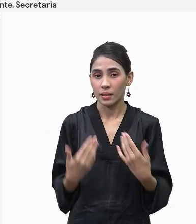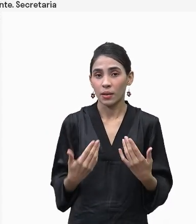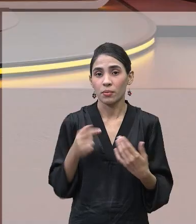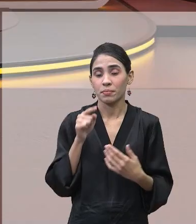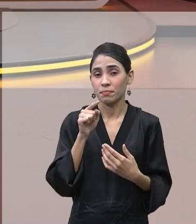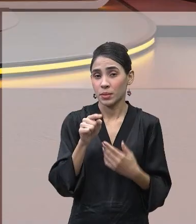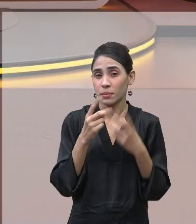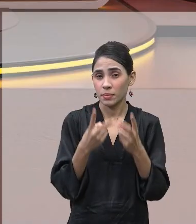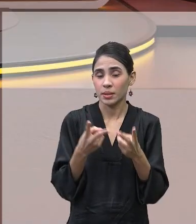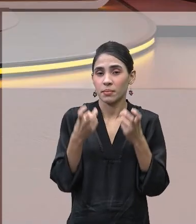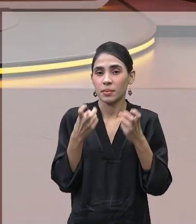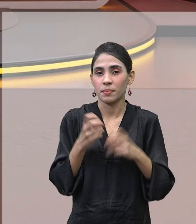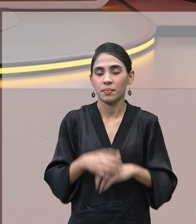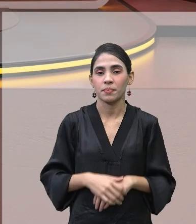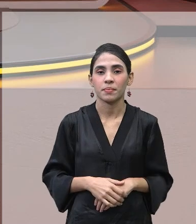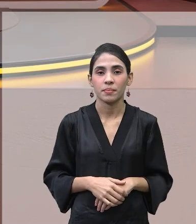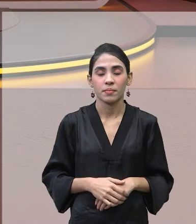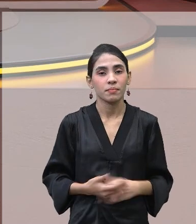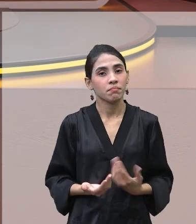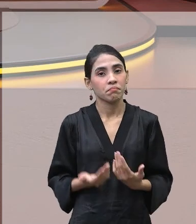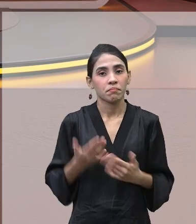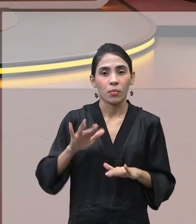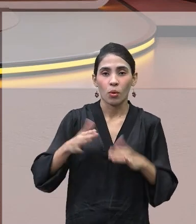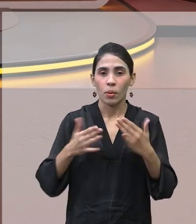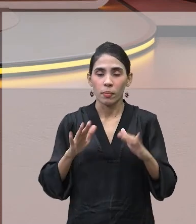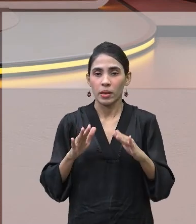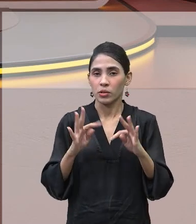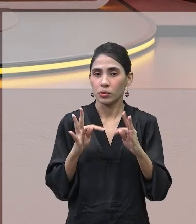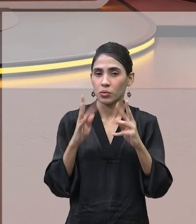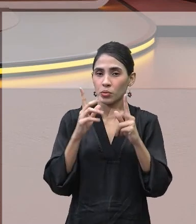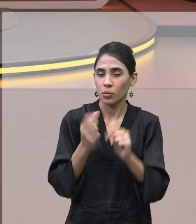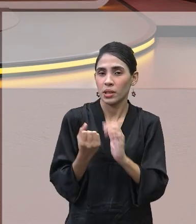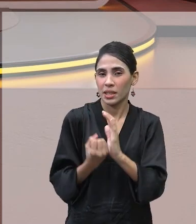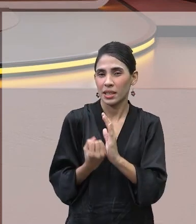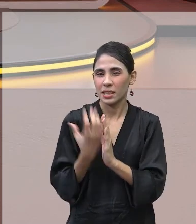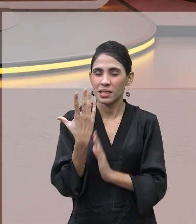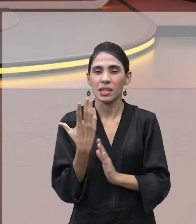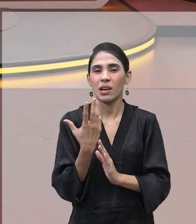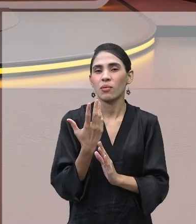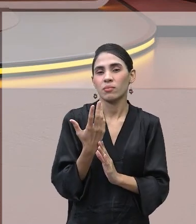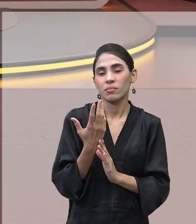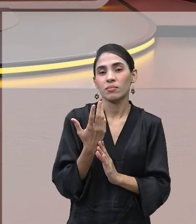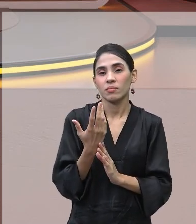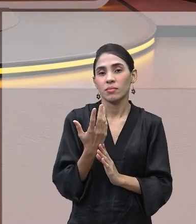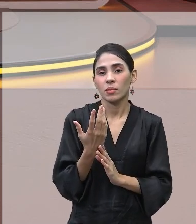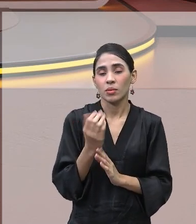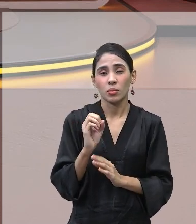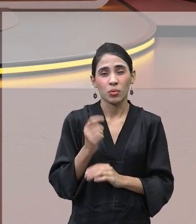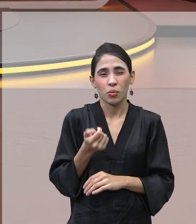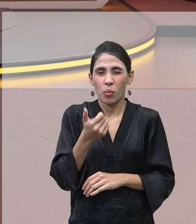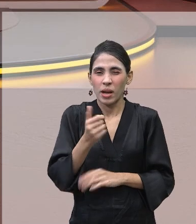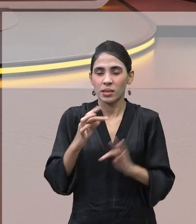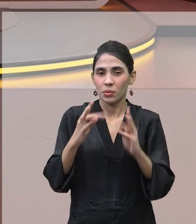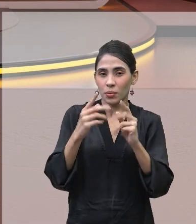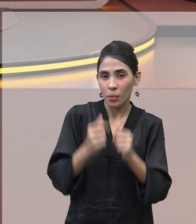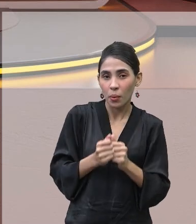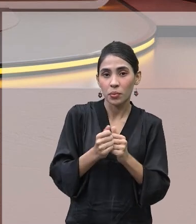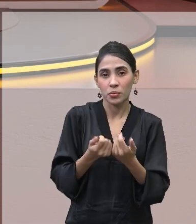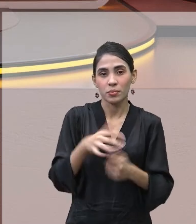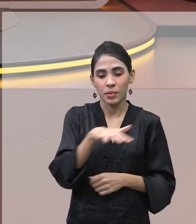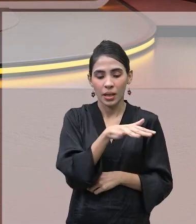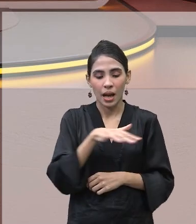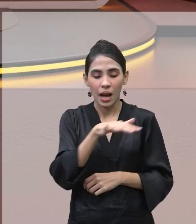gente, normalmente todos os empreendimentos que são realizados, ou quase todos, realizados em